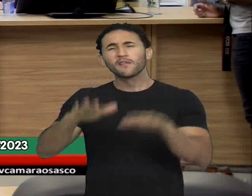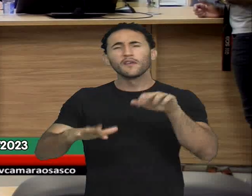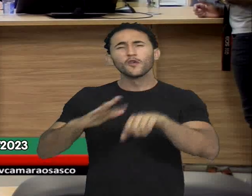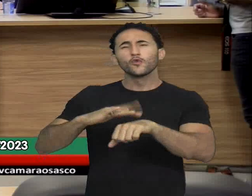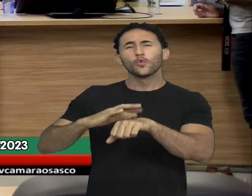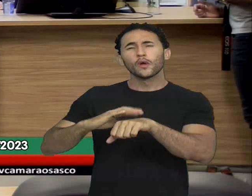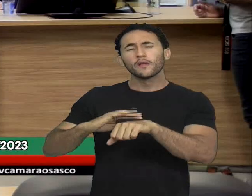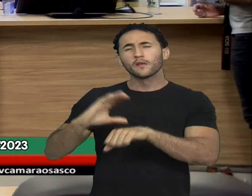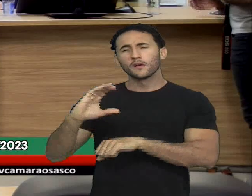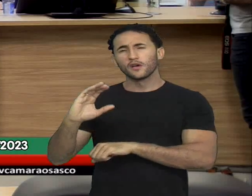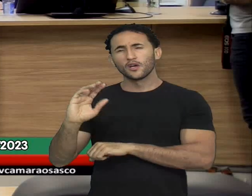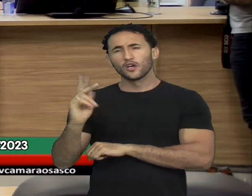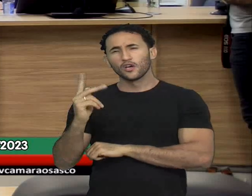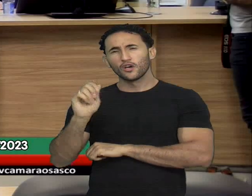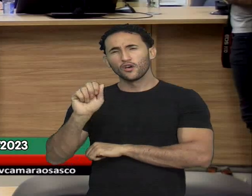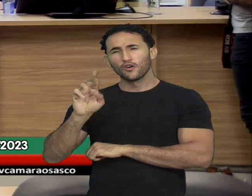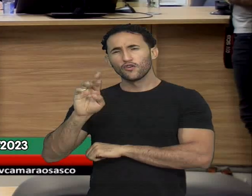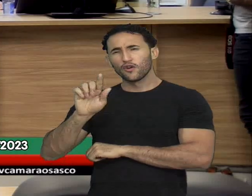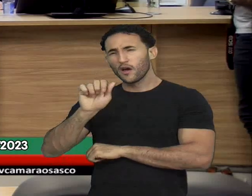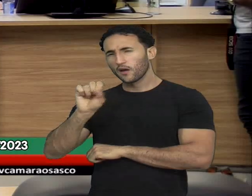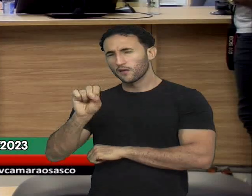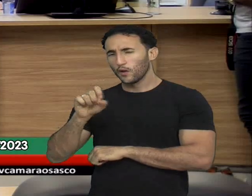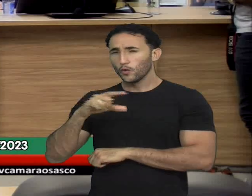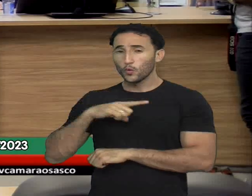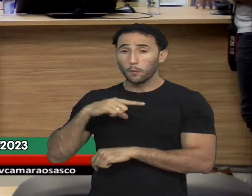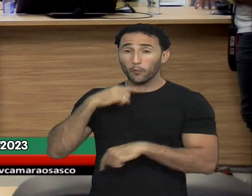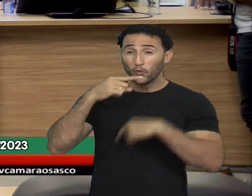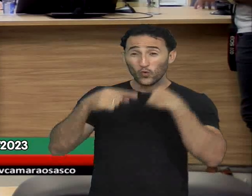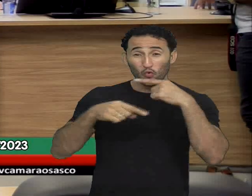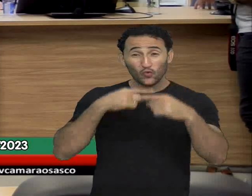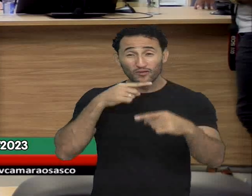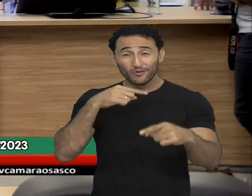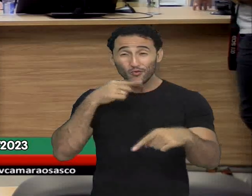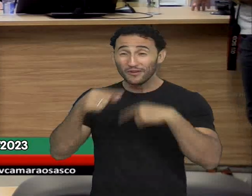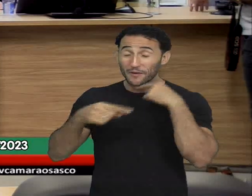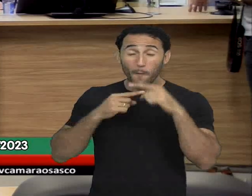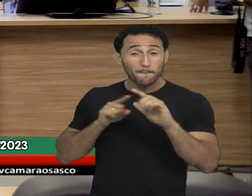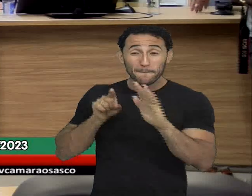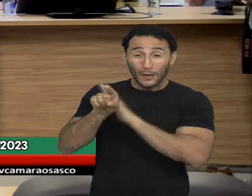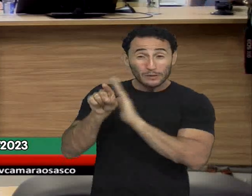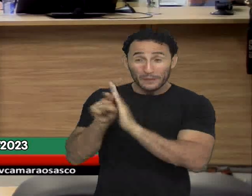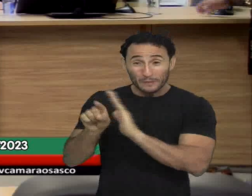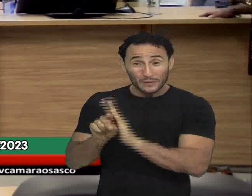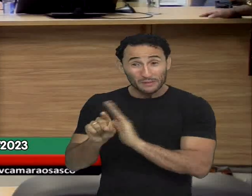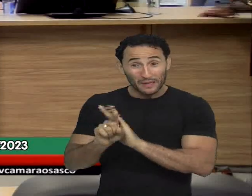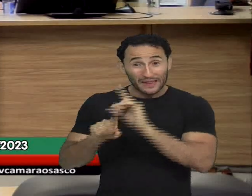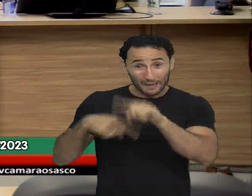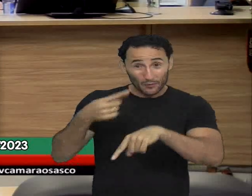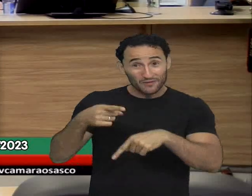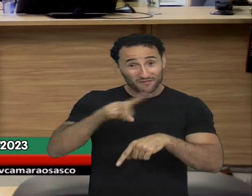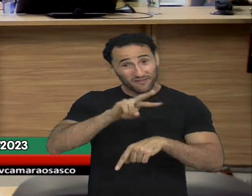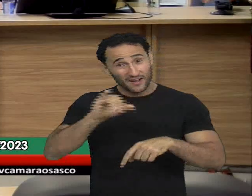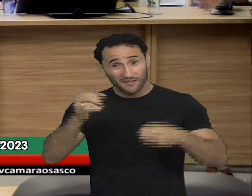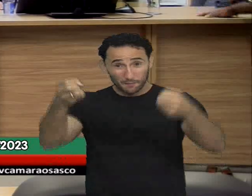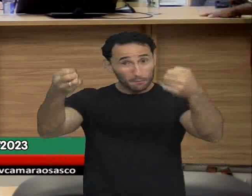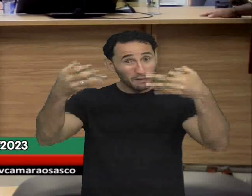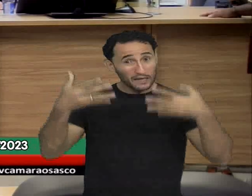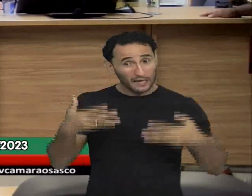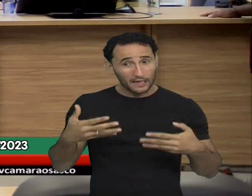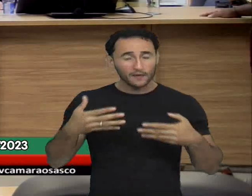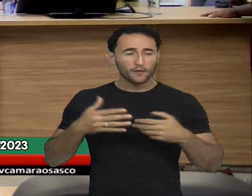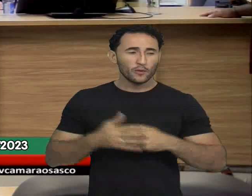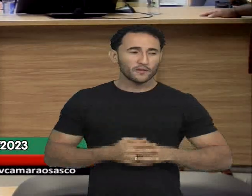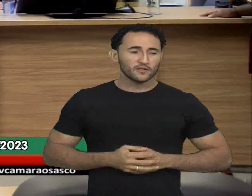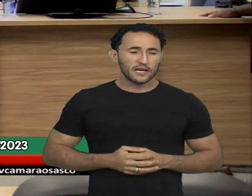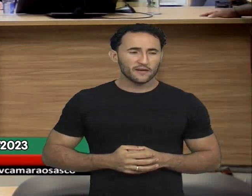doença de... Tem, assim... Eu estou fazendo um monte de perguntas juntos, já para o doutor vai falar em casa, mas eu acho isso importante,